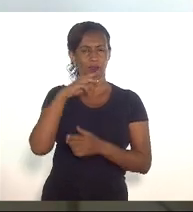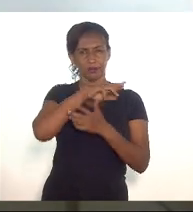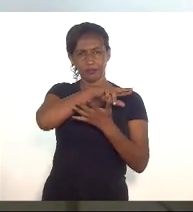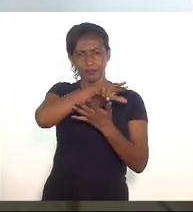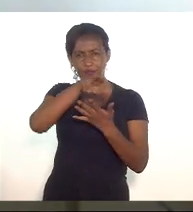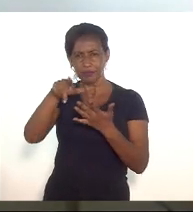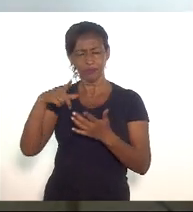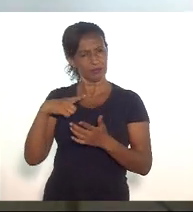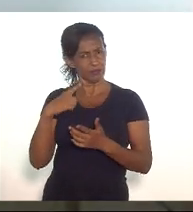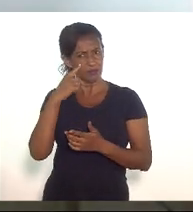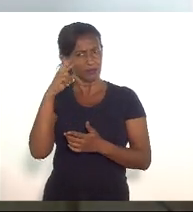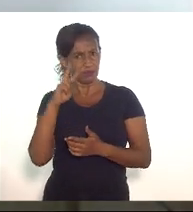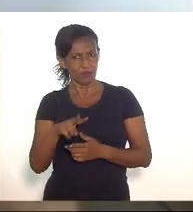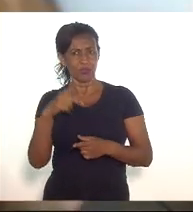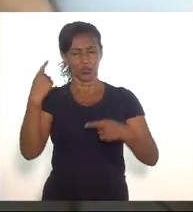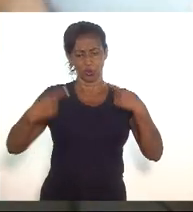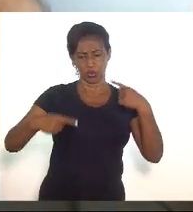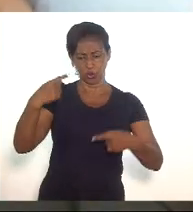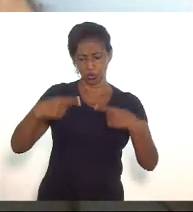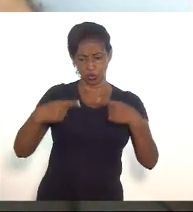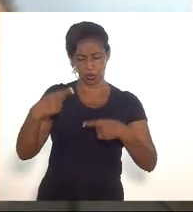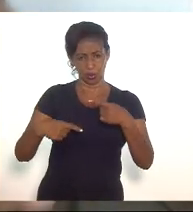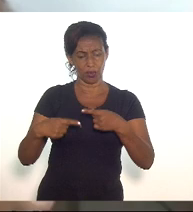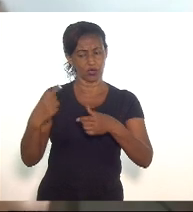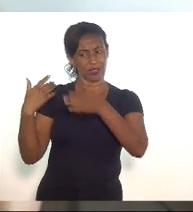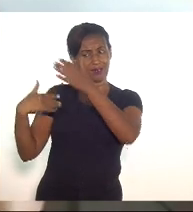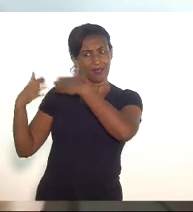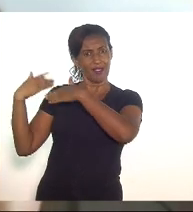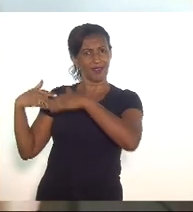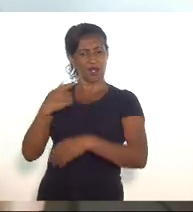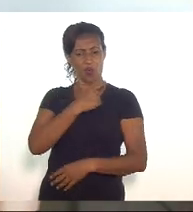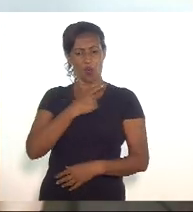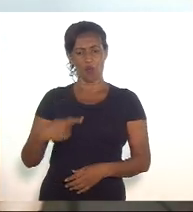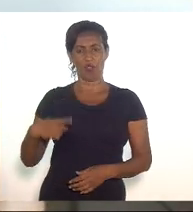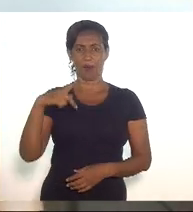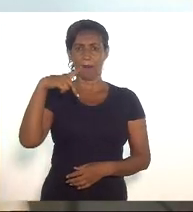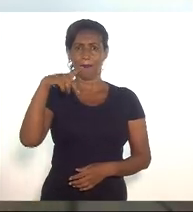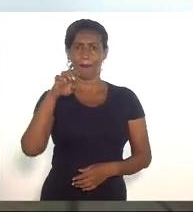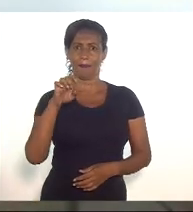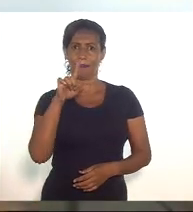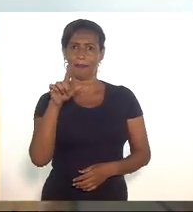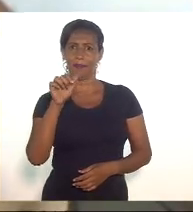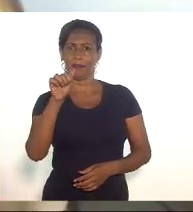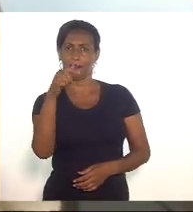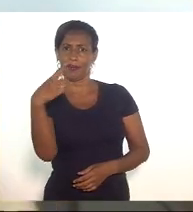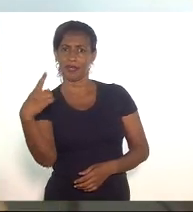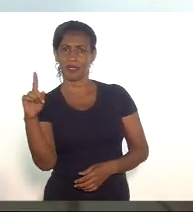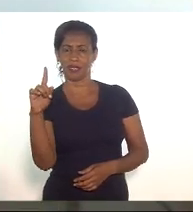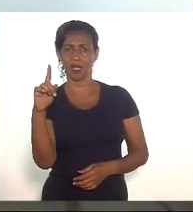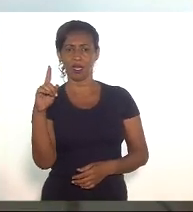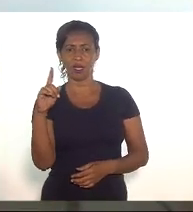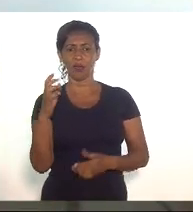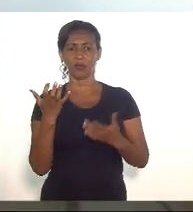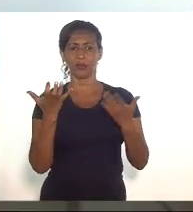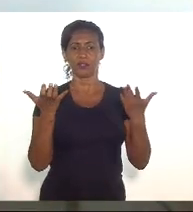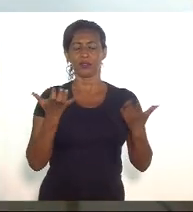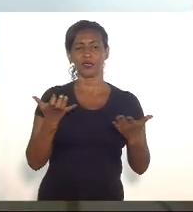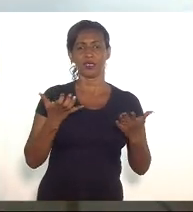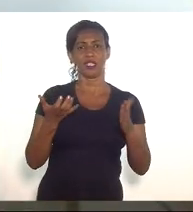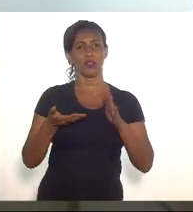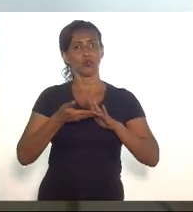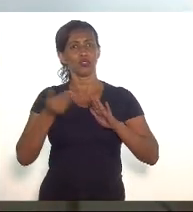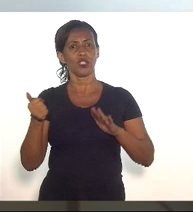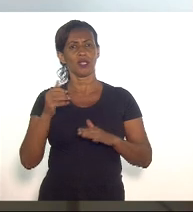participado de discussões que lá no governo Pezão, deputado Márcio Pacheco, queriam liquidar a nossa CEPERJ.